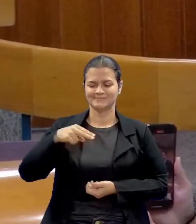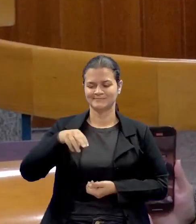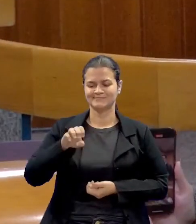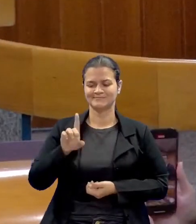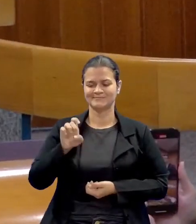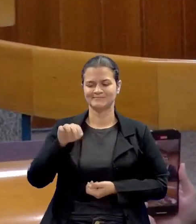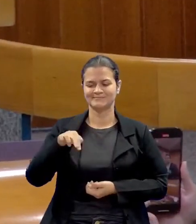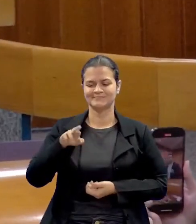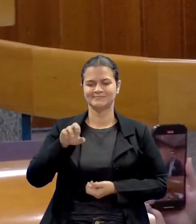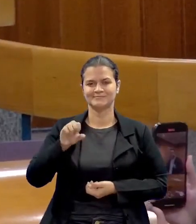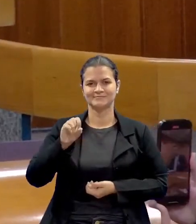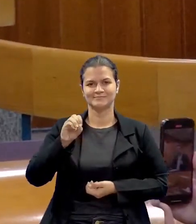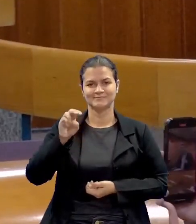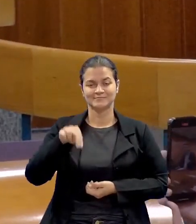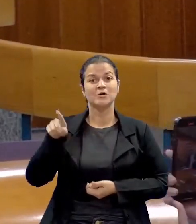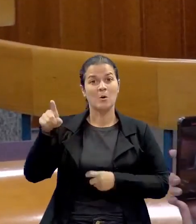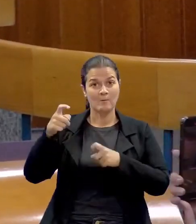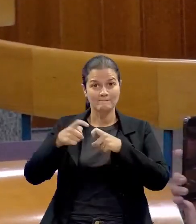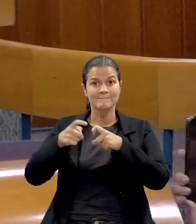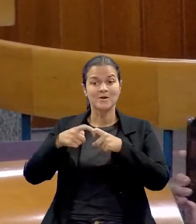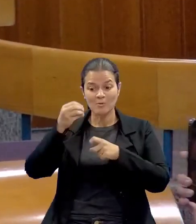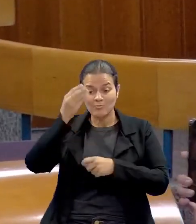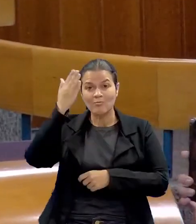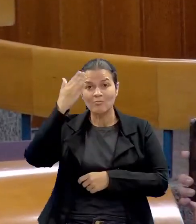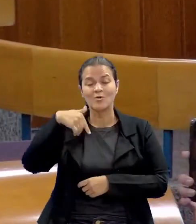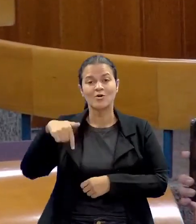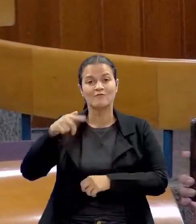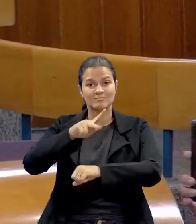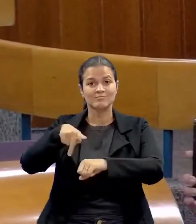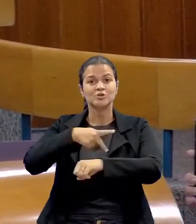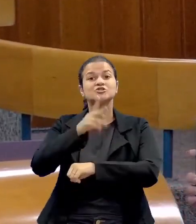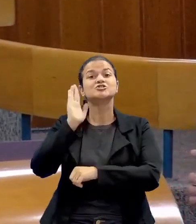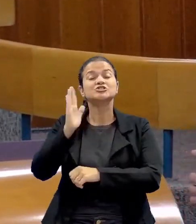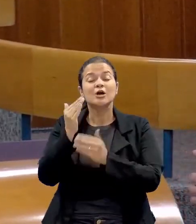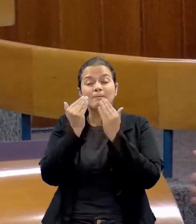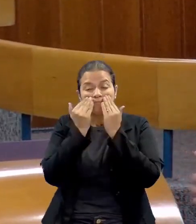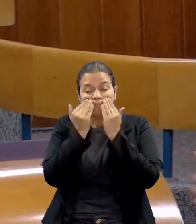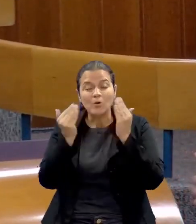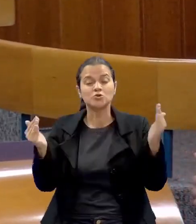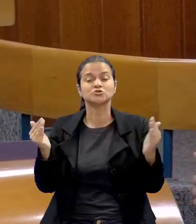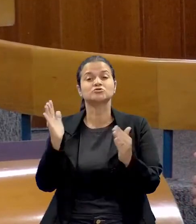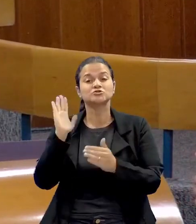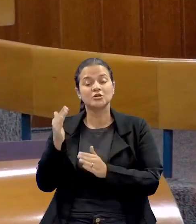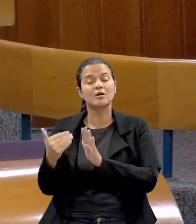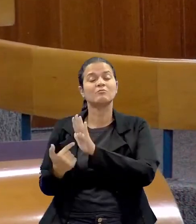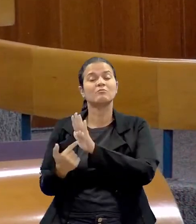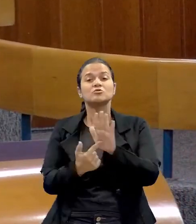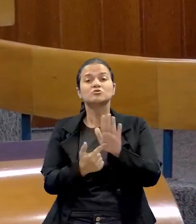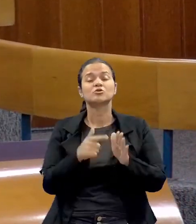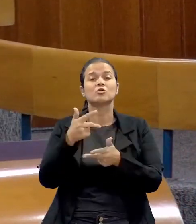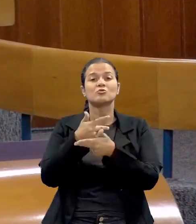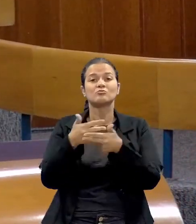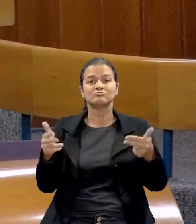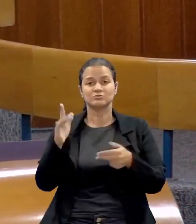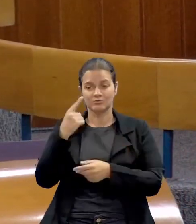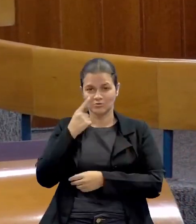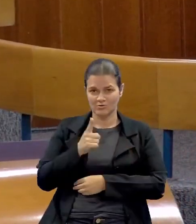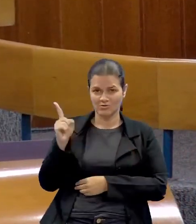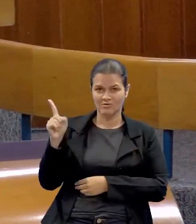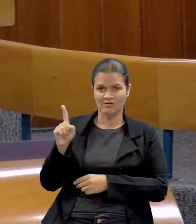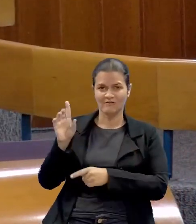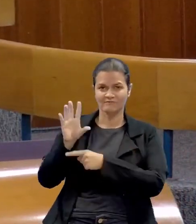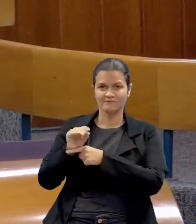médico comprovadamente no país, já mostrou alguns casos. Quer que coloque aí, já colocou, Nederson?